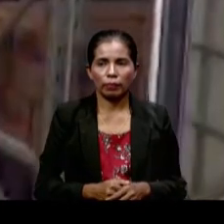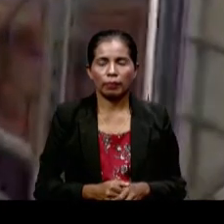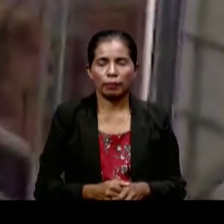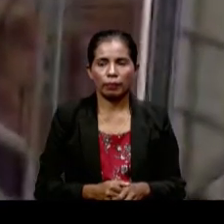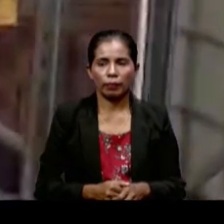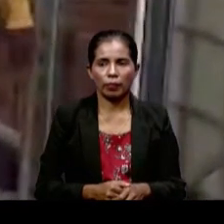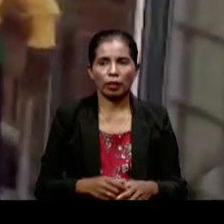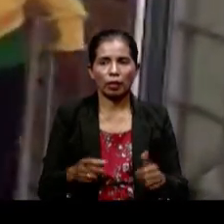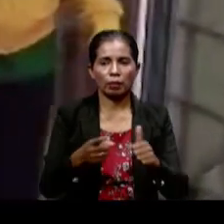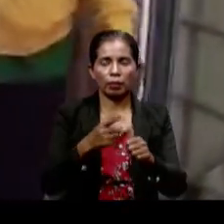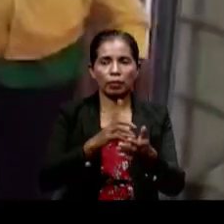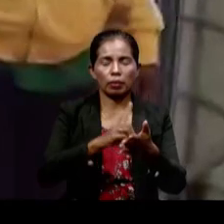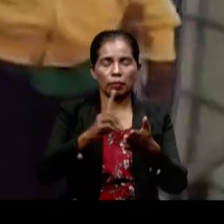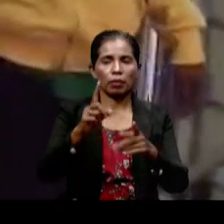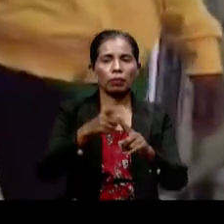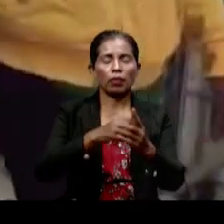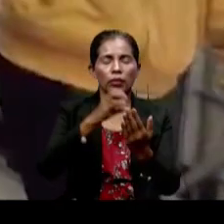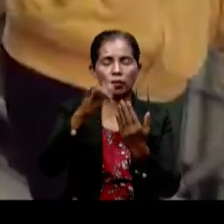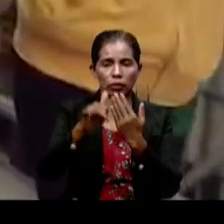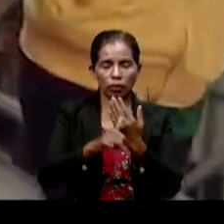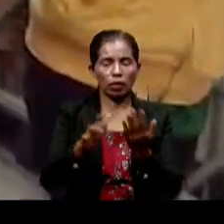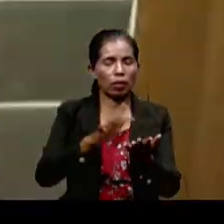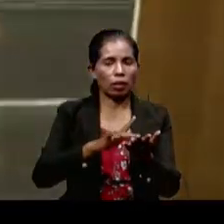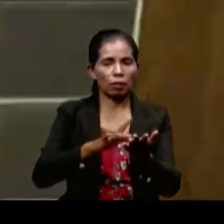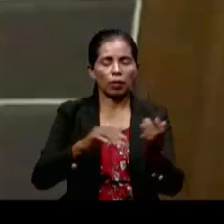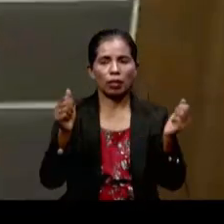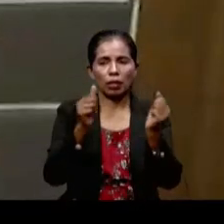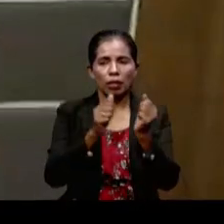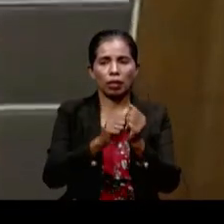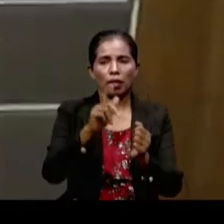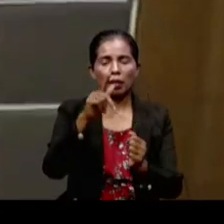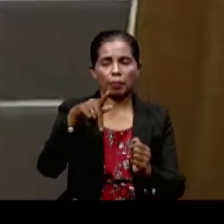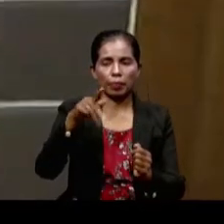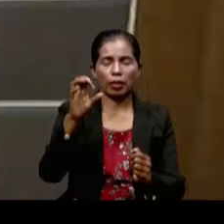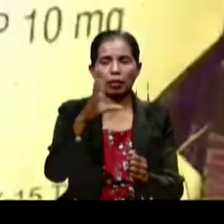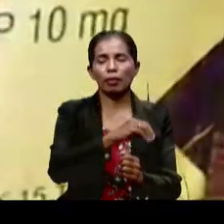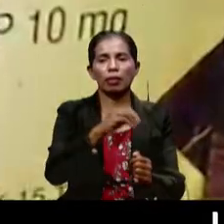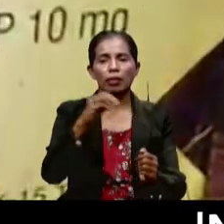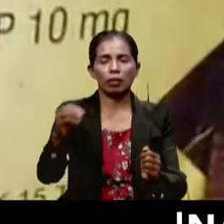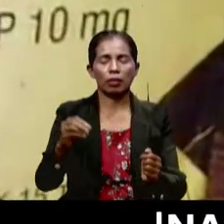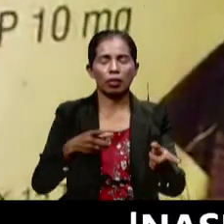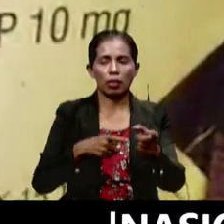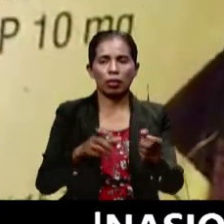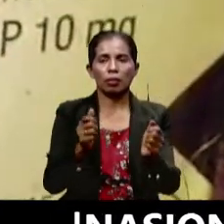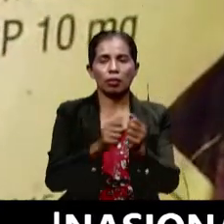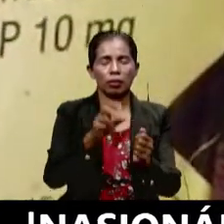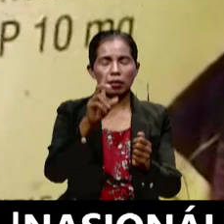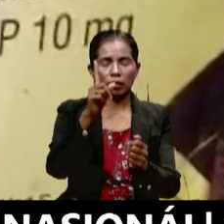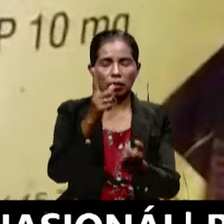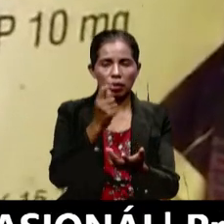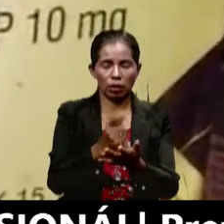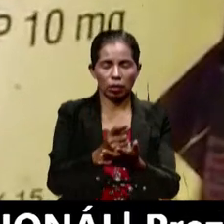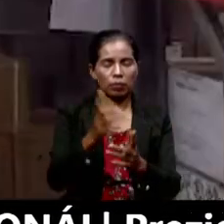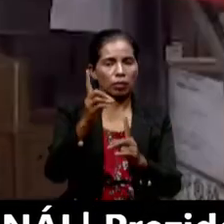E a primeira semana fulan julho tina né a moro que essencial hanesan a prave no nifebe no seringa hamuto criu sanolo resin